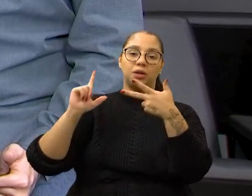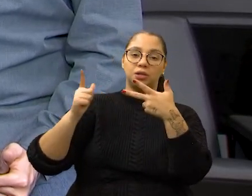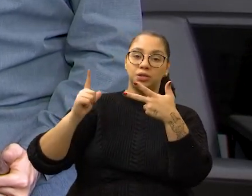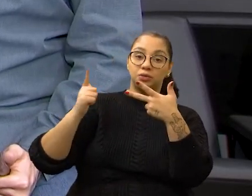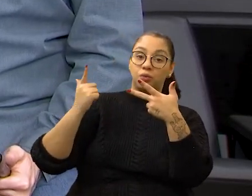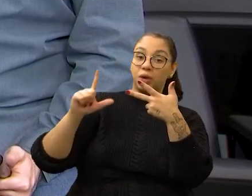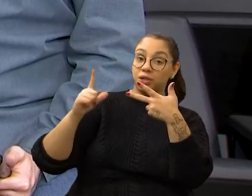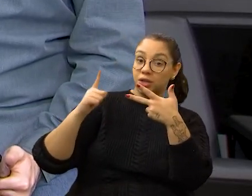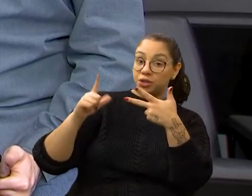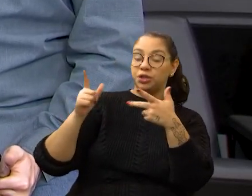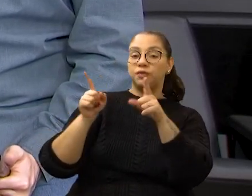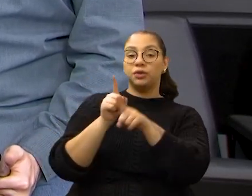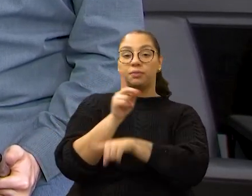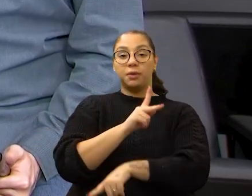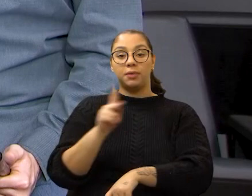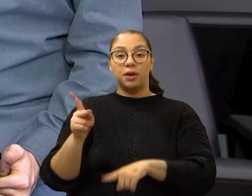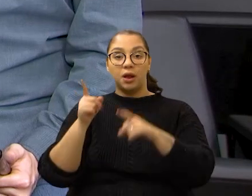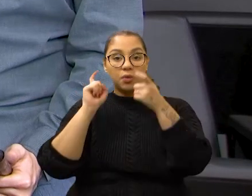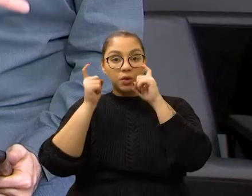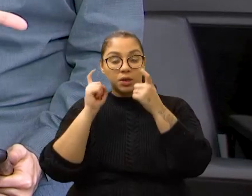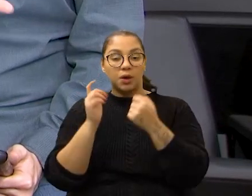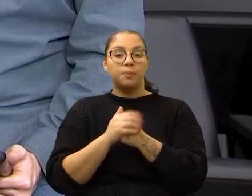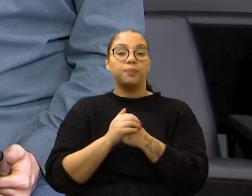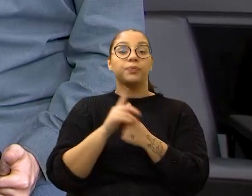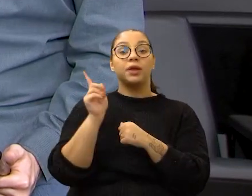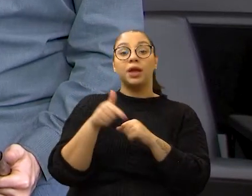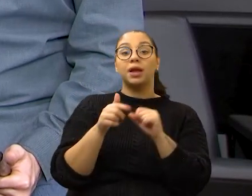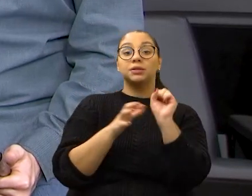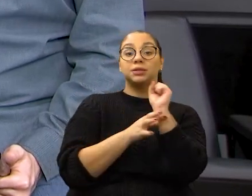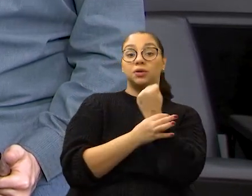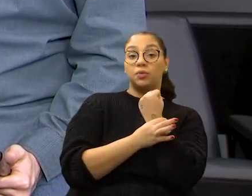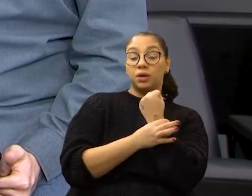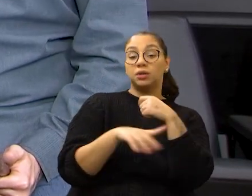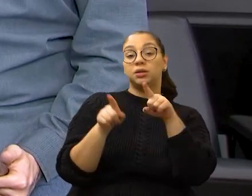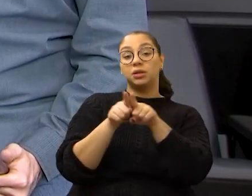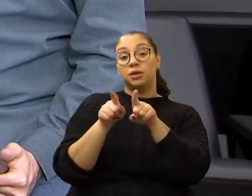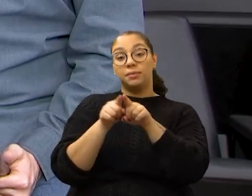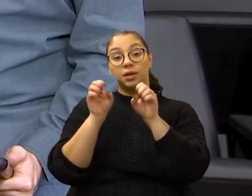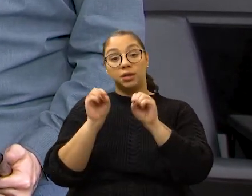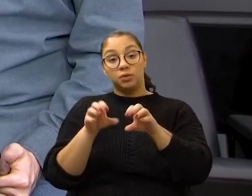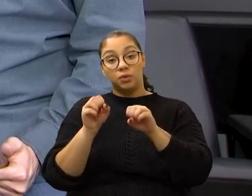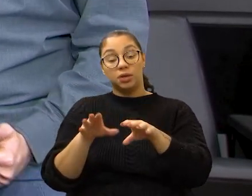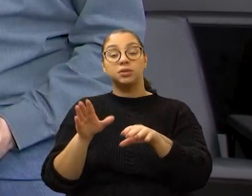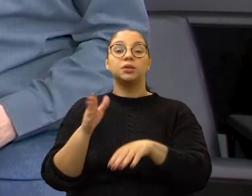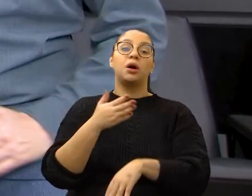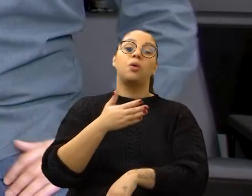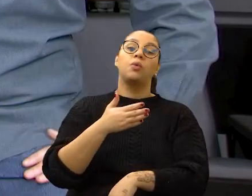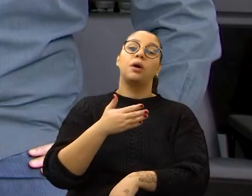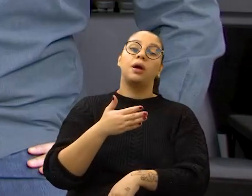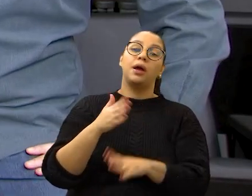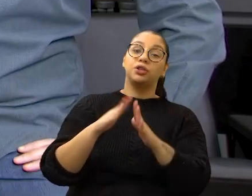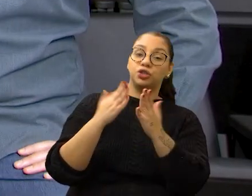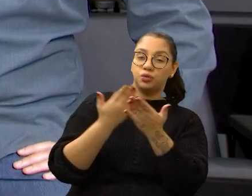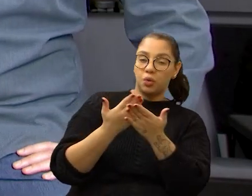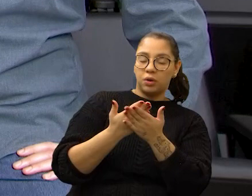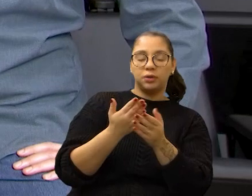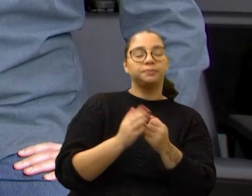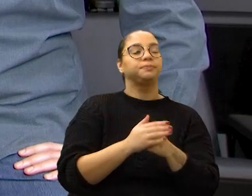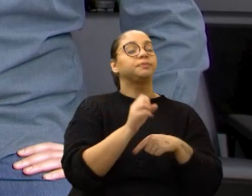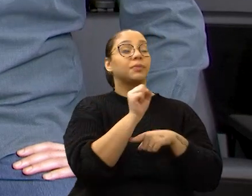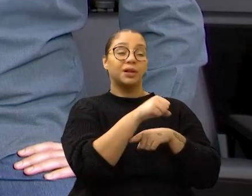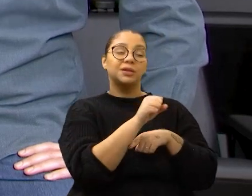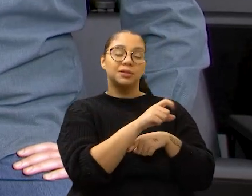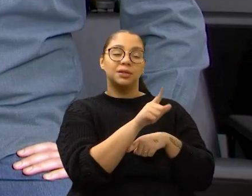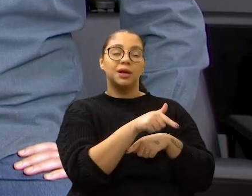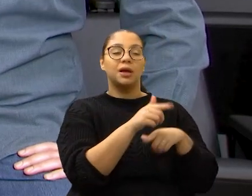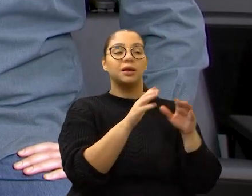do plenário, nas reuniões ordinárias. A questão de segurança e de educação e de escola. Sim, a questão da segurança,